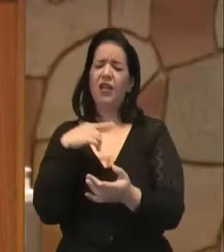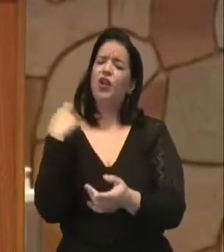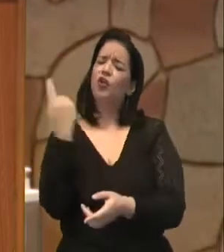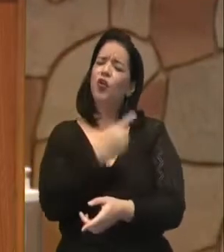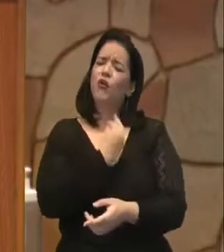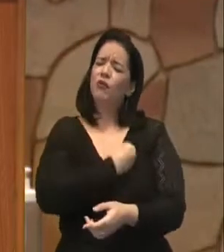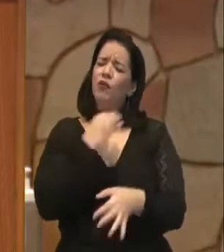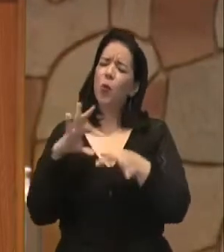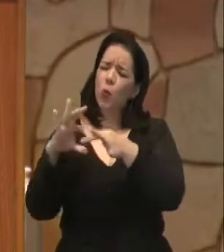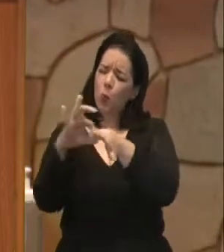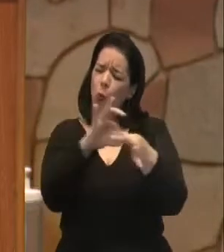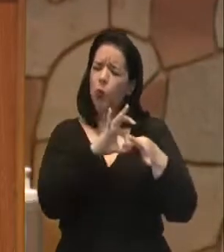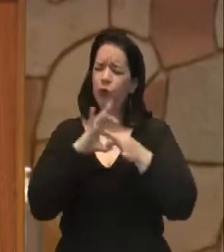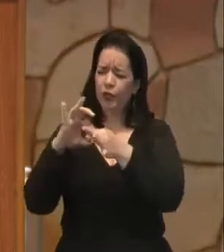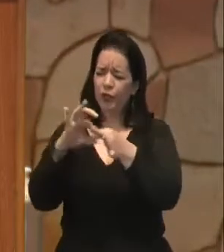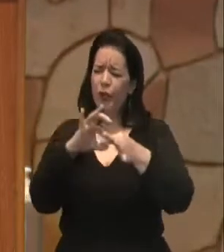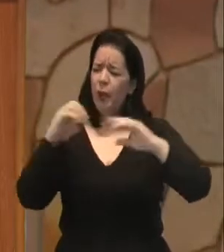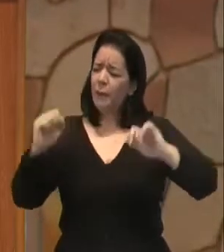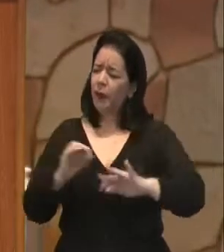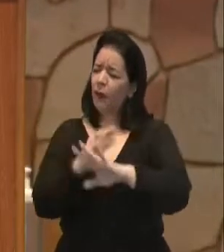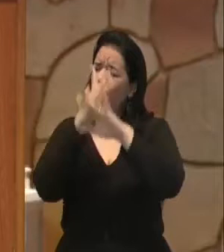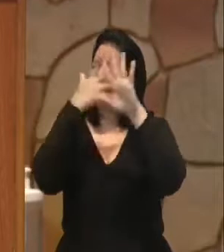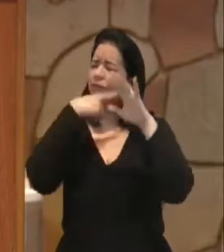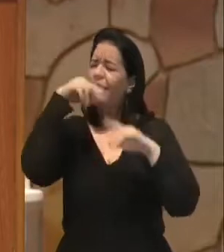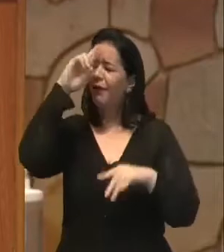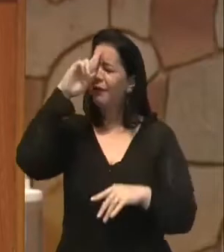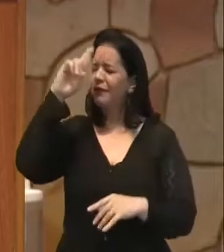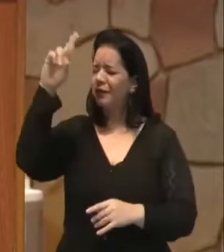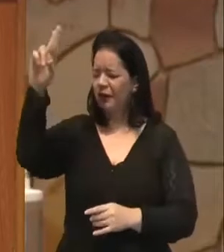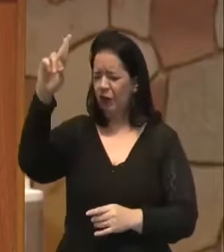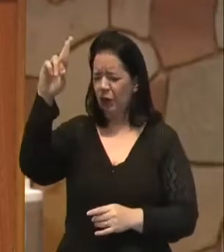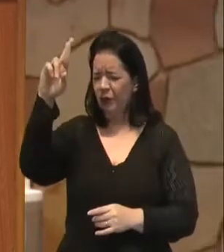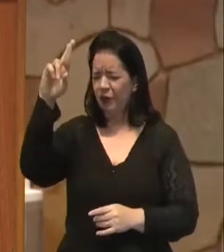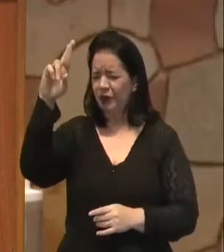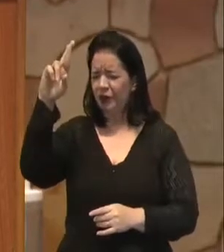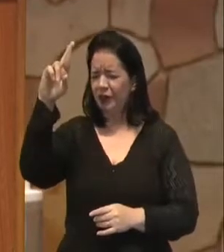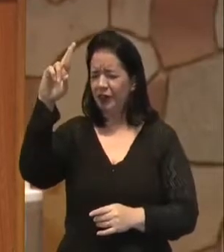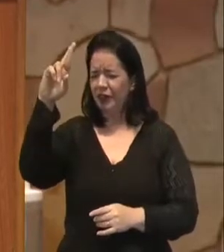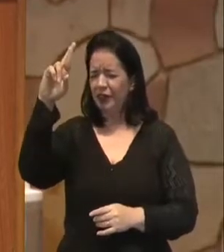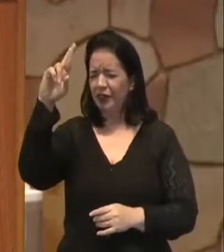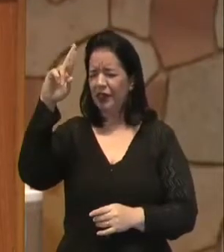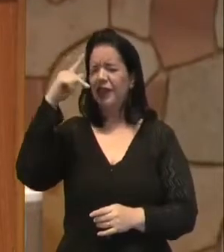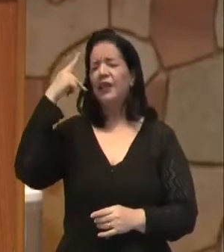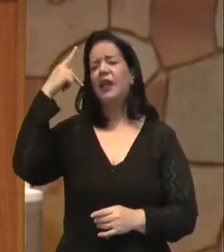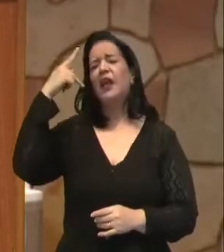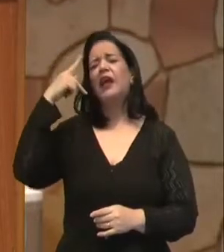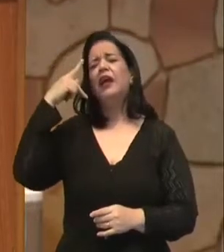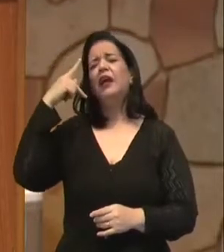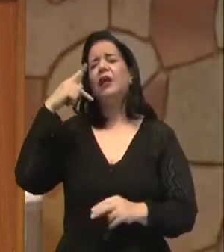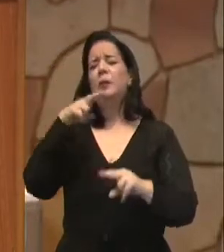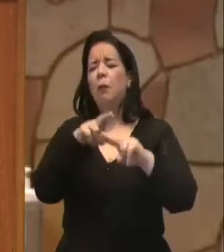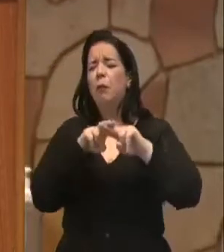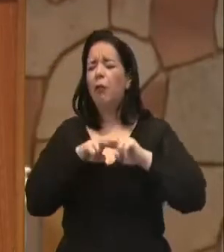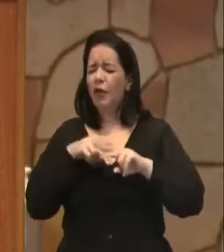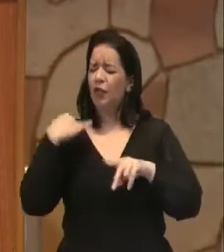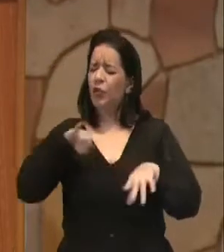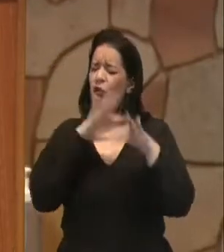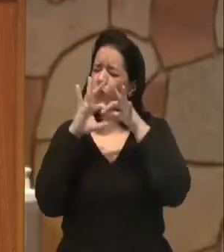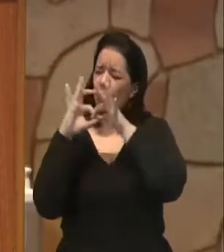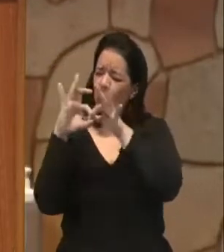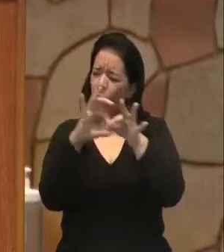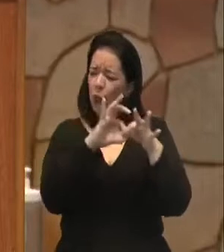Senhor, e para que a partir de nós, a tua igreja viva, a tua multiforme sabedoria